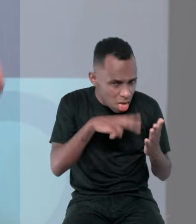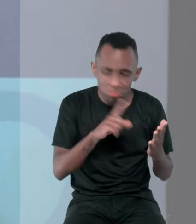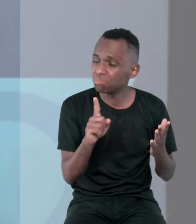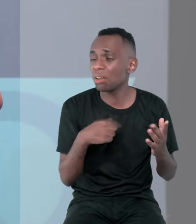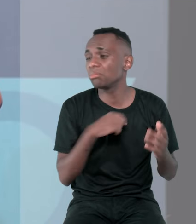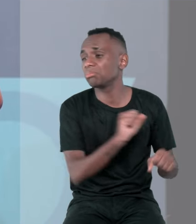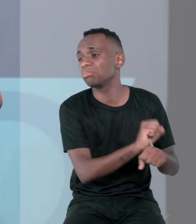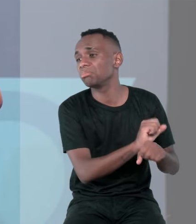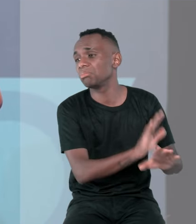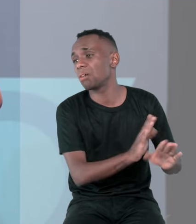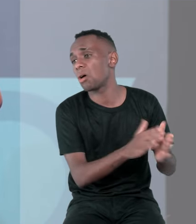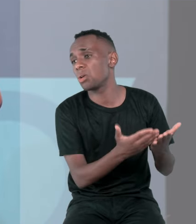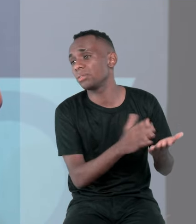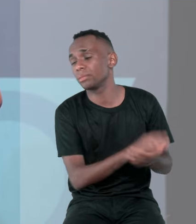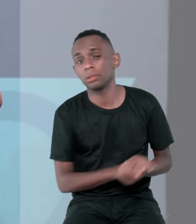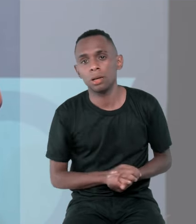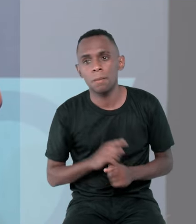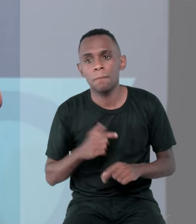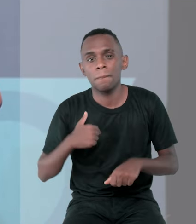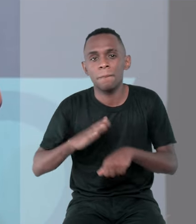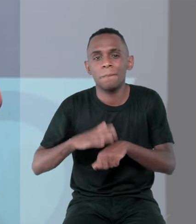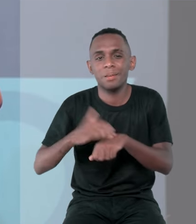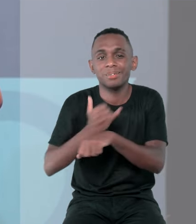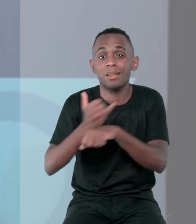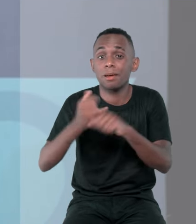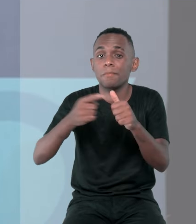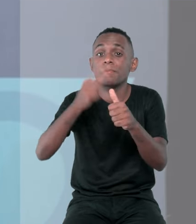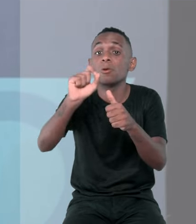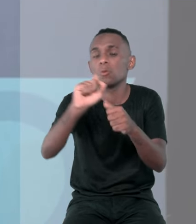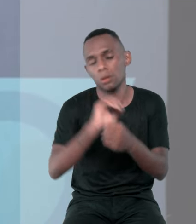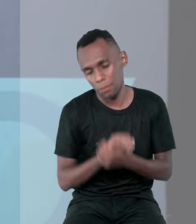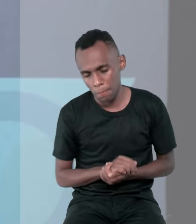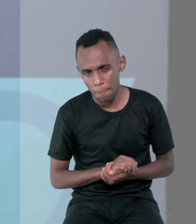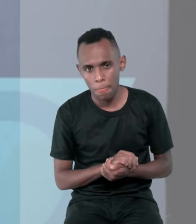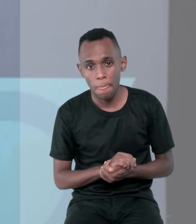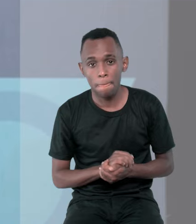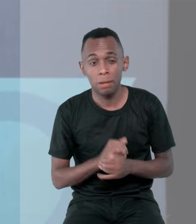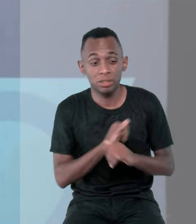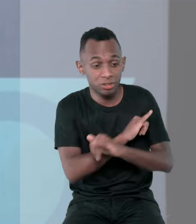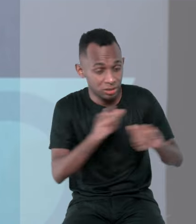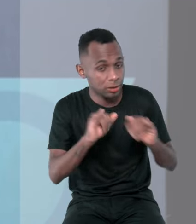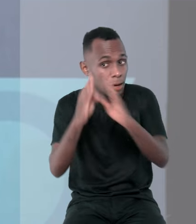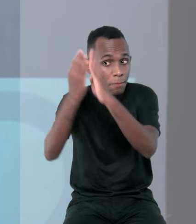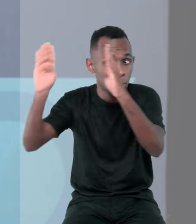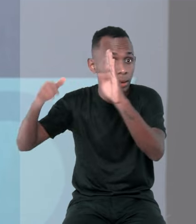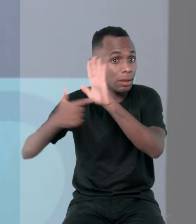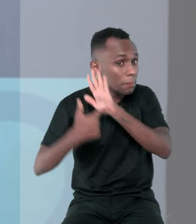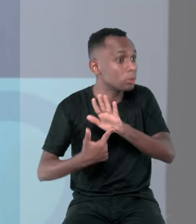volto. Mas aí a minha estratégia era o seguinte, primeiro, dizer para eles que a biblioteca existe.